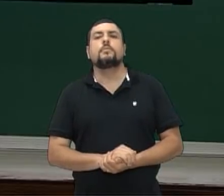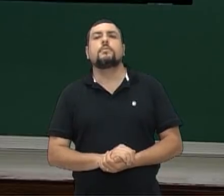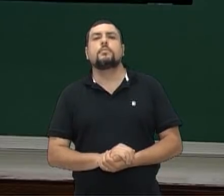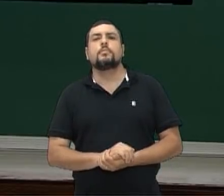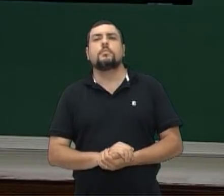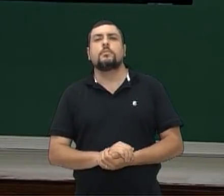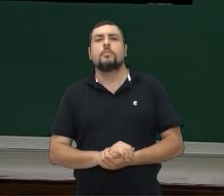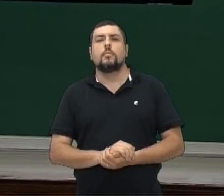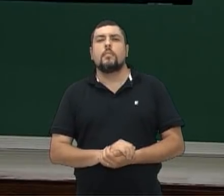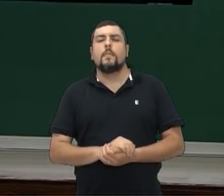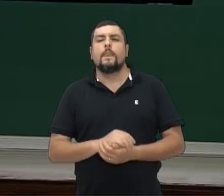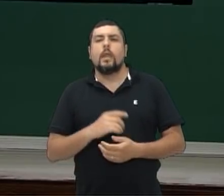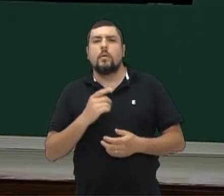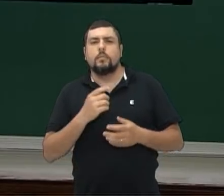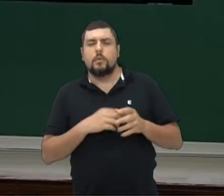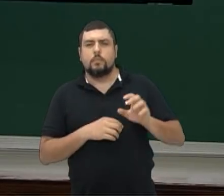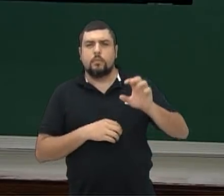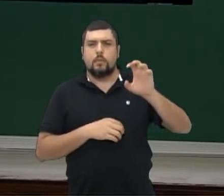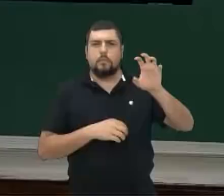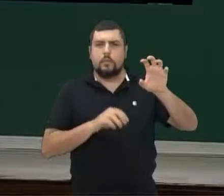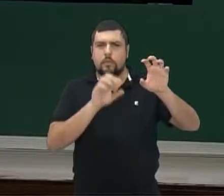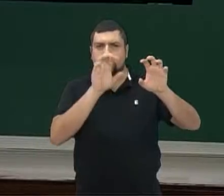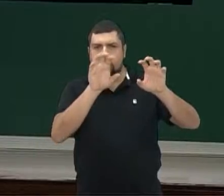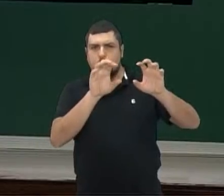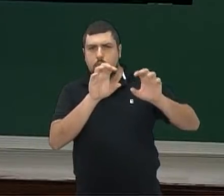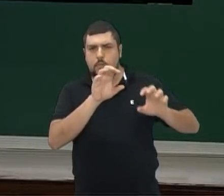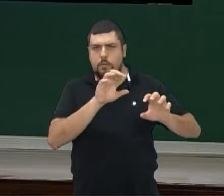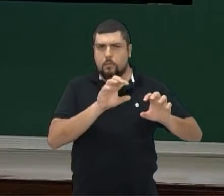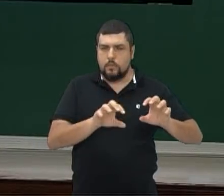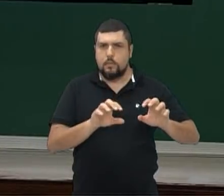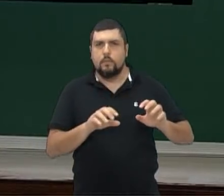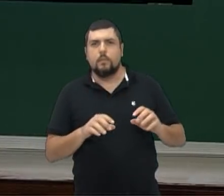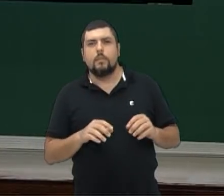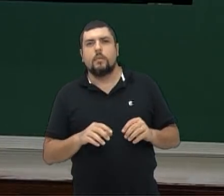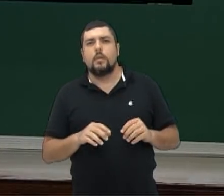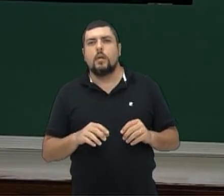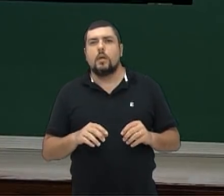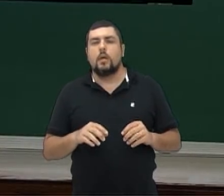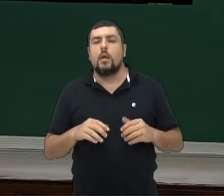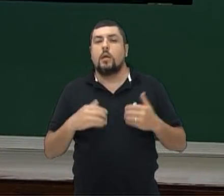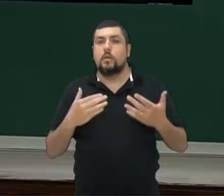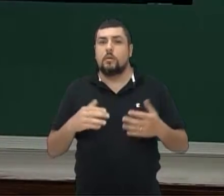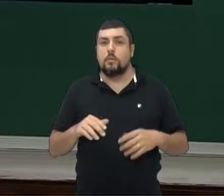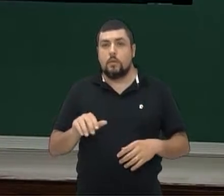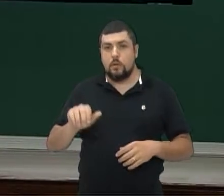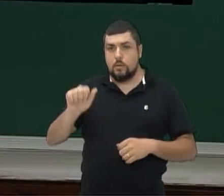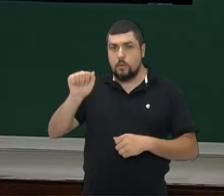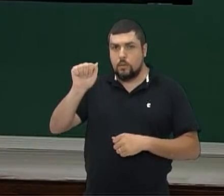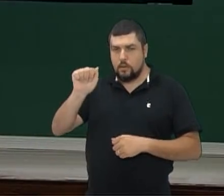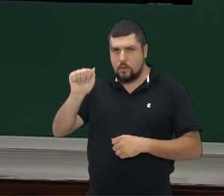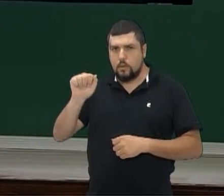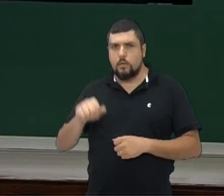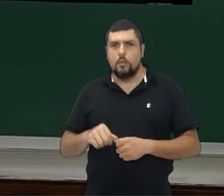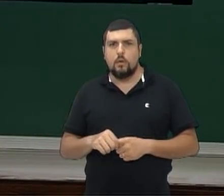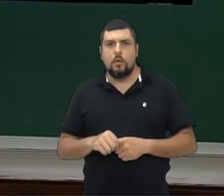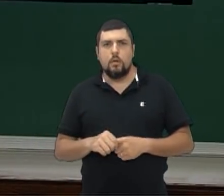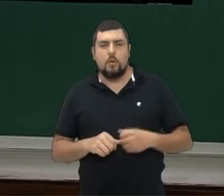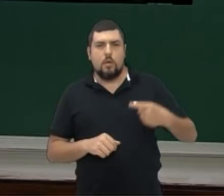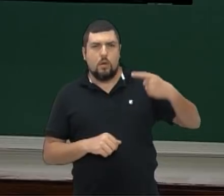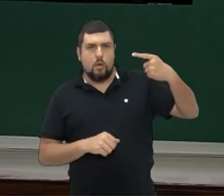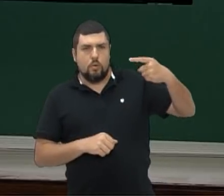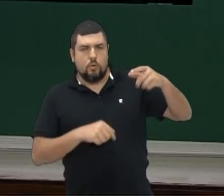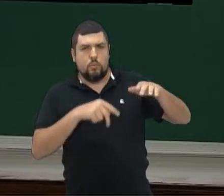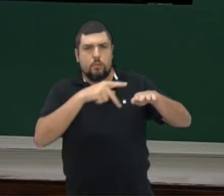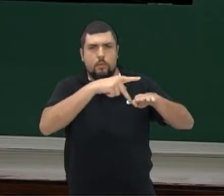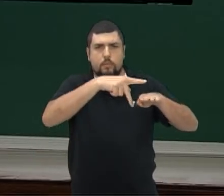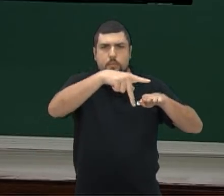passa 4 alternativas ali para vocês, e ele quer saber, na alternativa A, o perímetro da figura 1